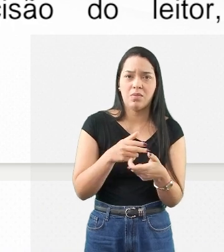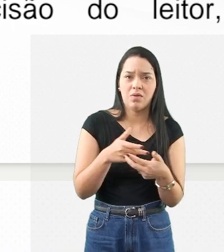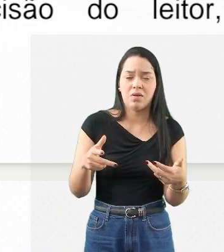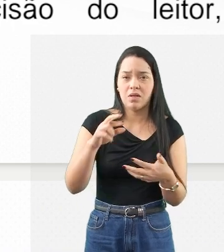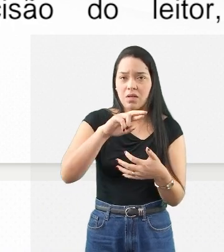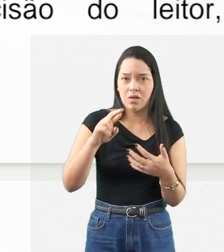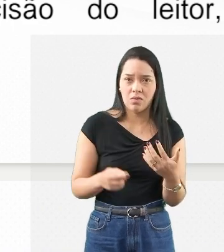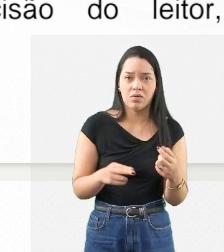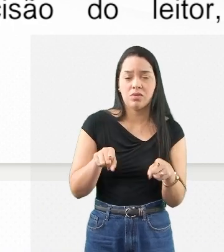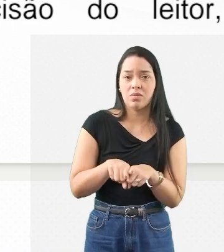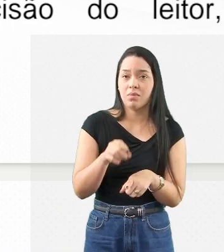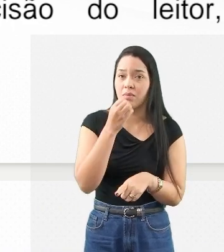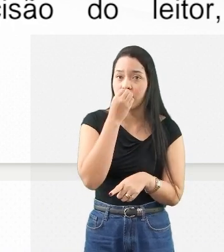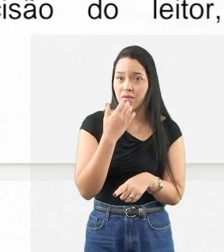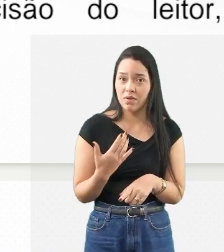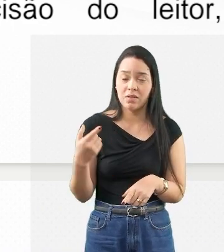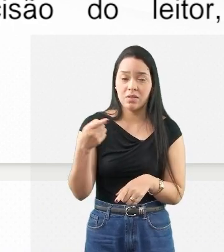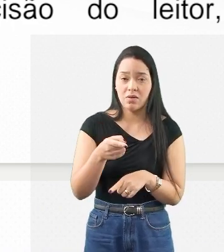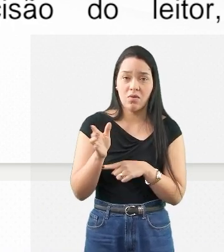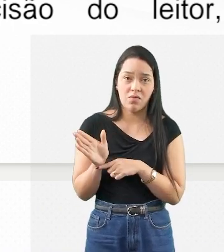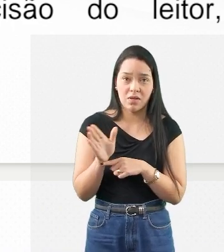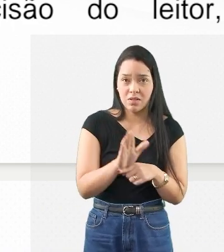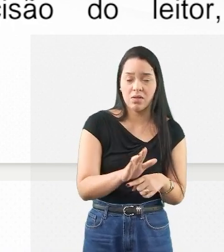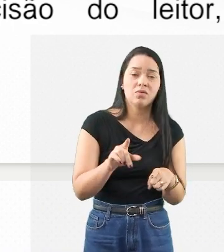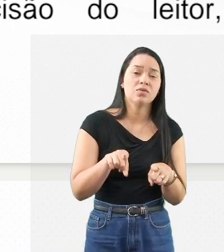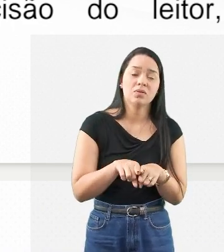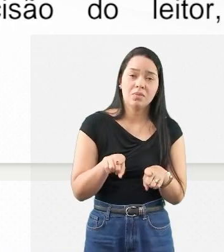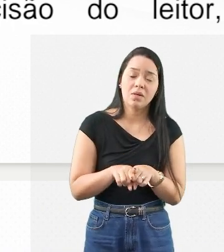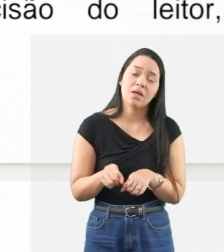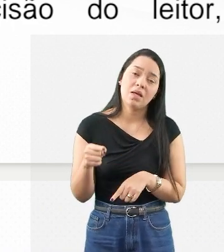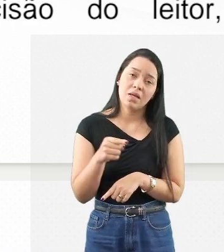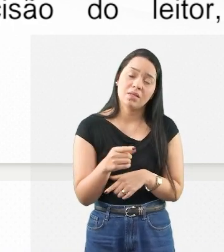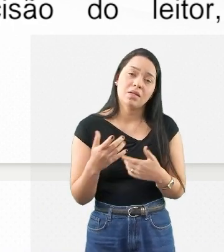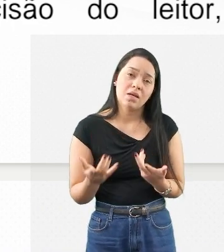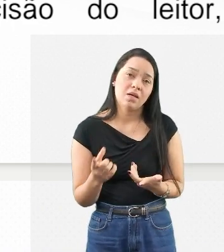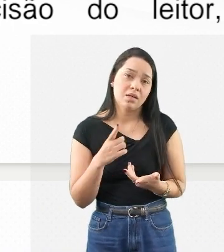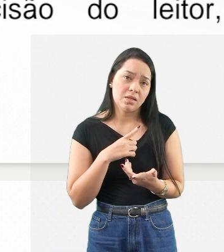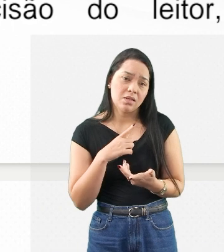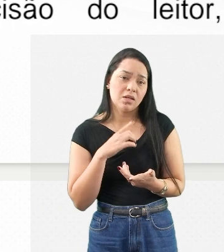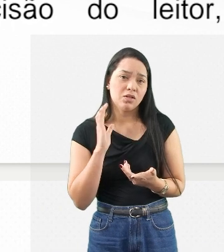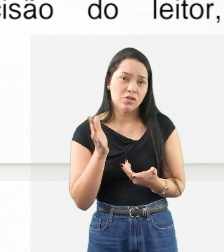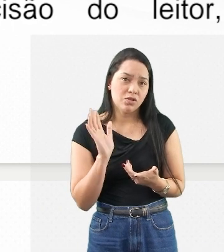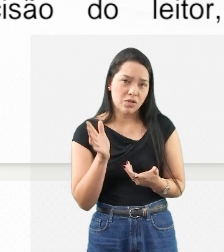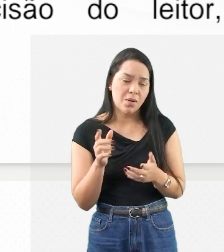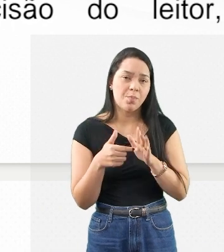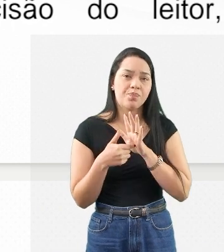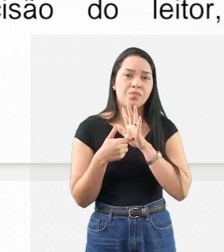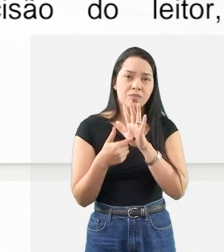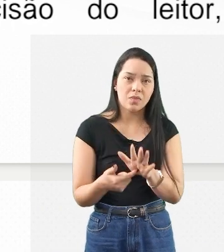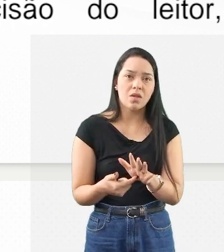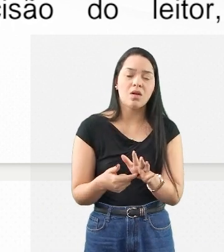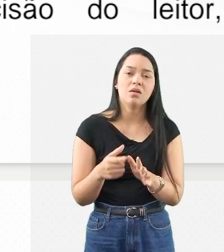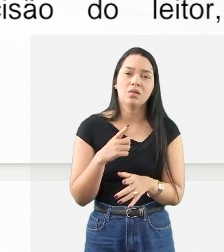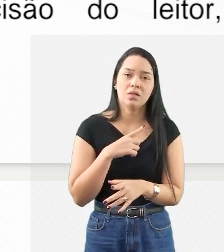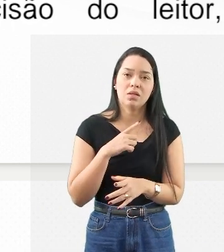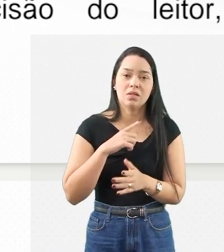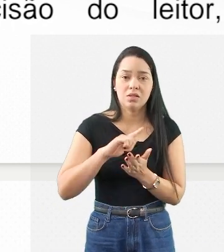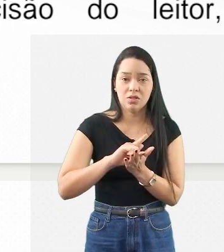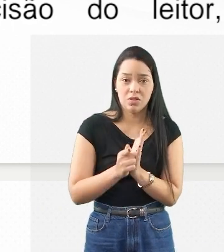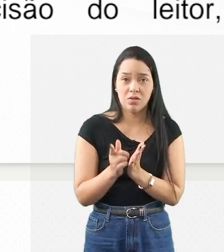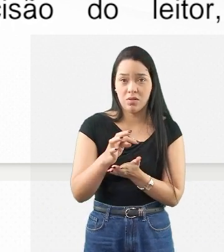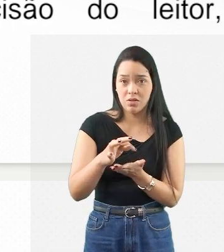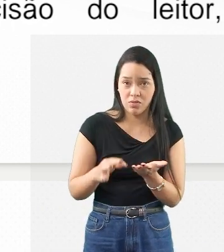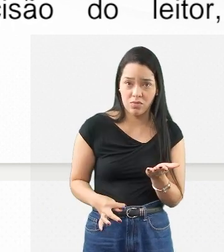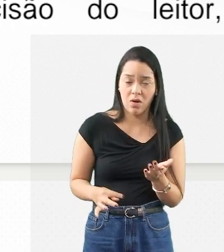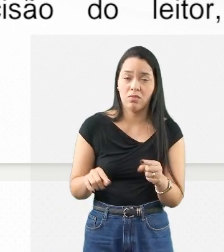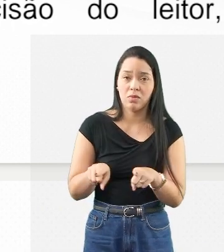recursos, benefícios que estão sendo oferecidos a esse elemento que está sendo retratado nesse gênero textual. Então,